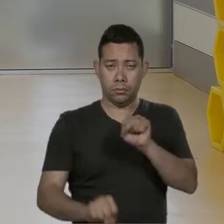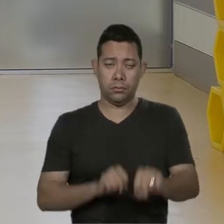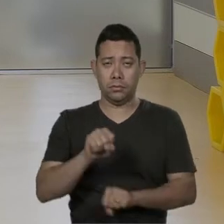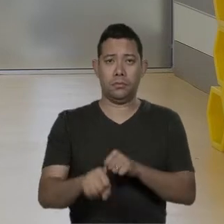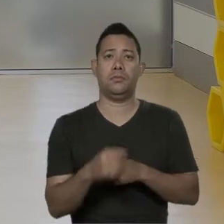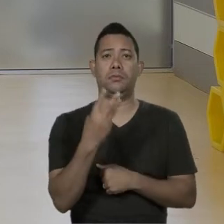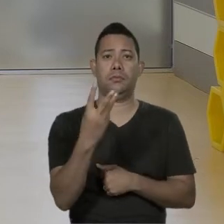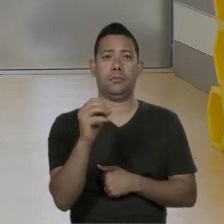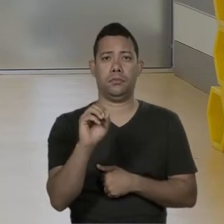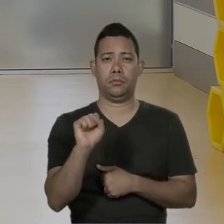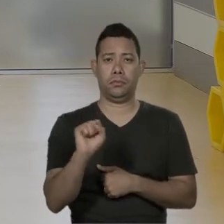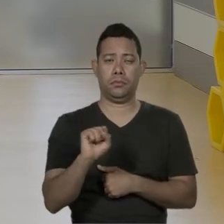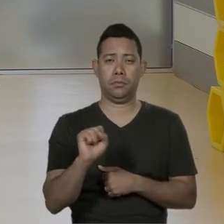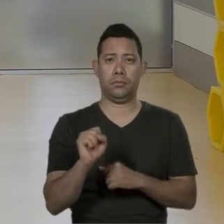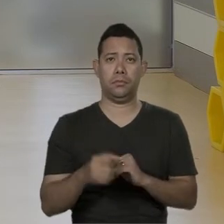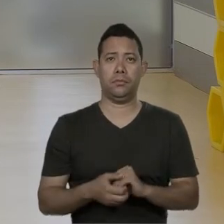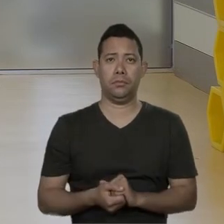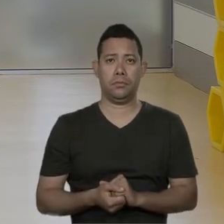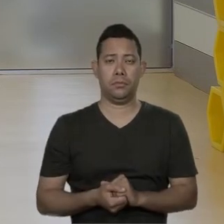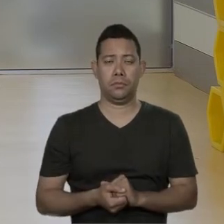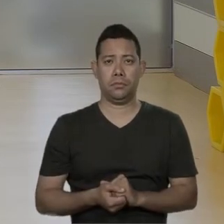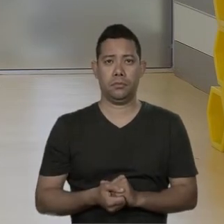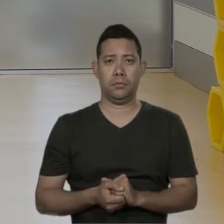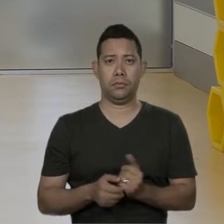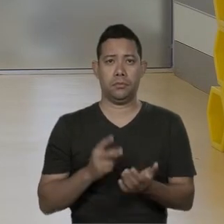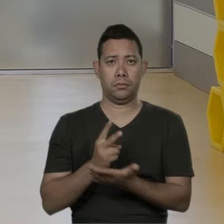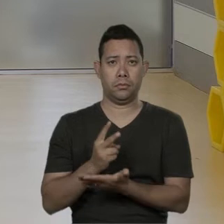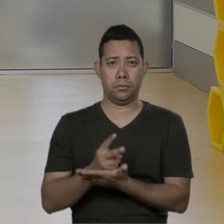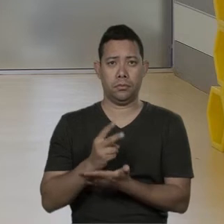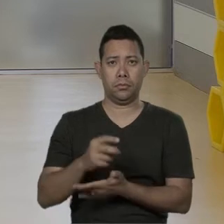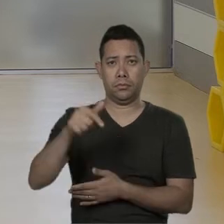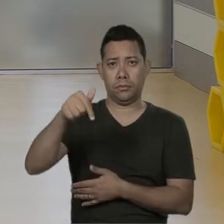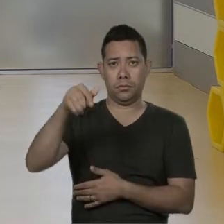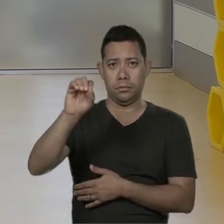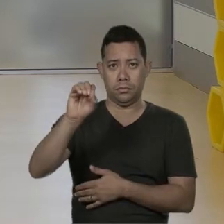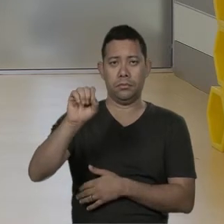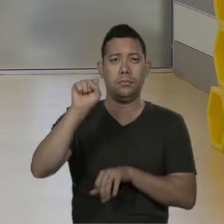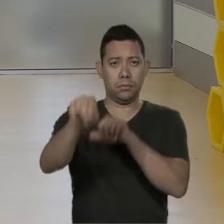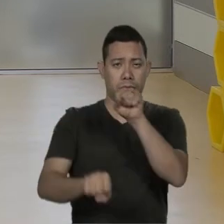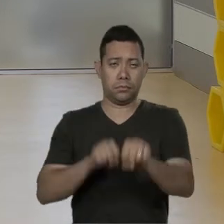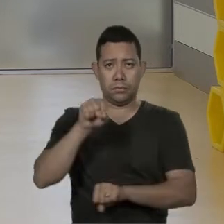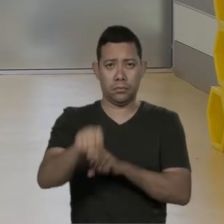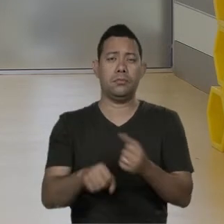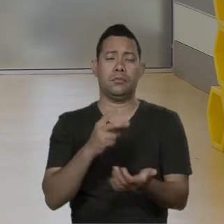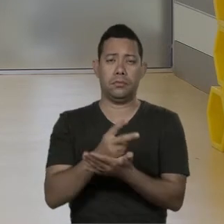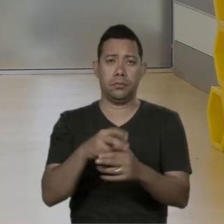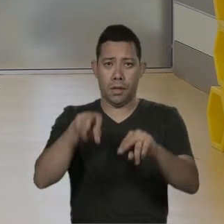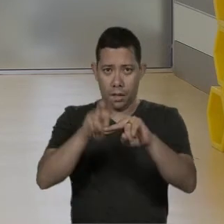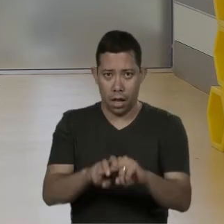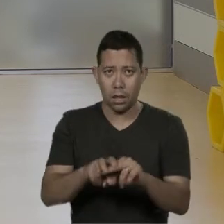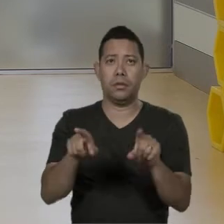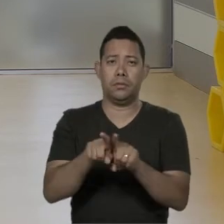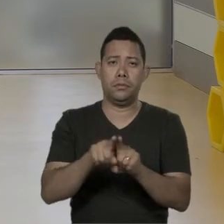30 segundinhos, o nosso RPM ele fica fixo o tempo todo, próximo de 70, tanto em pé como